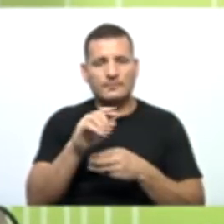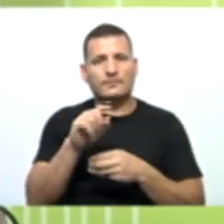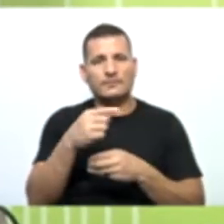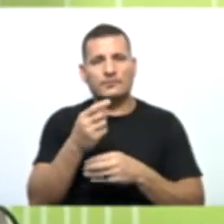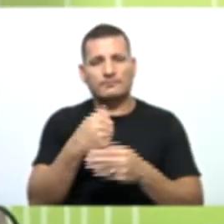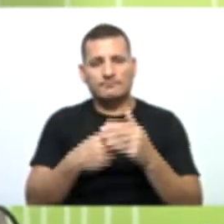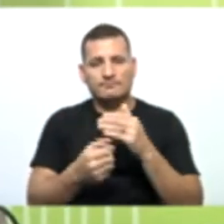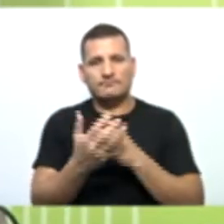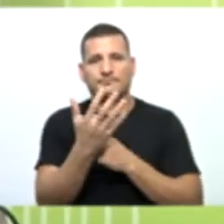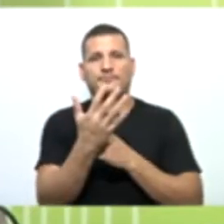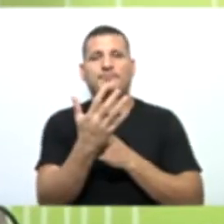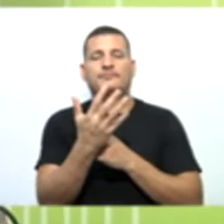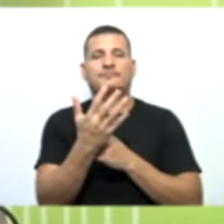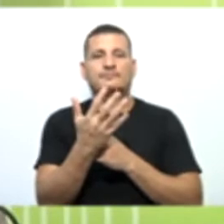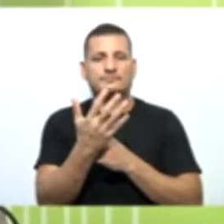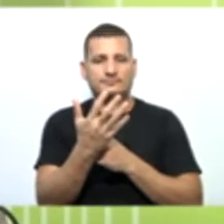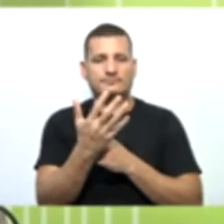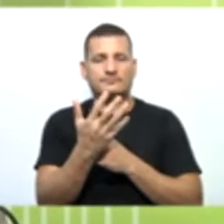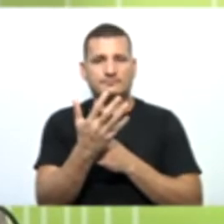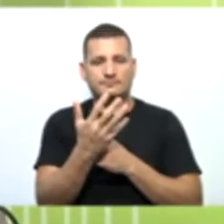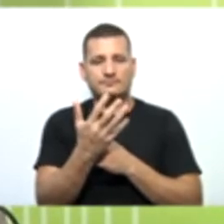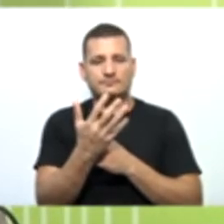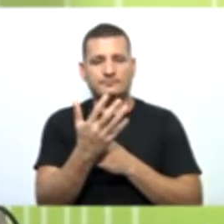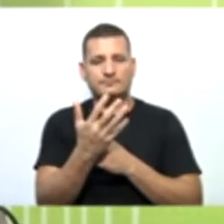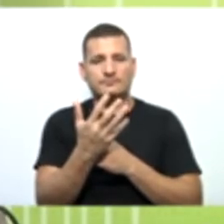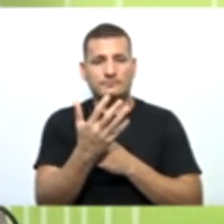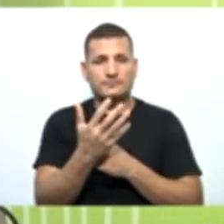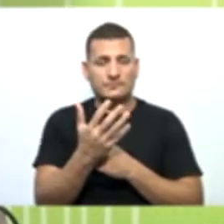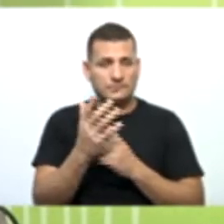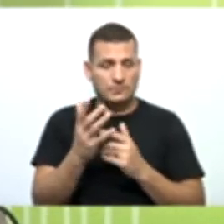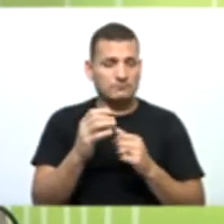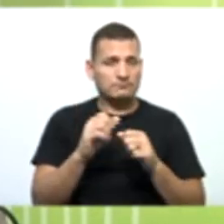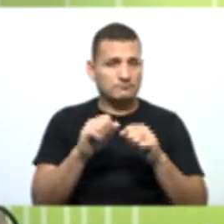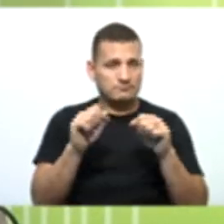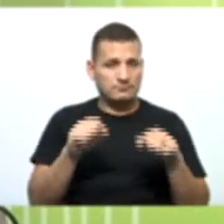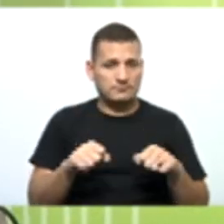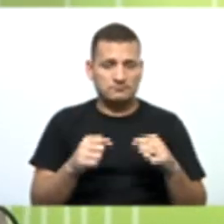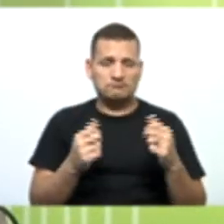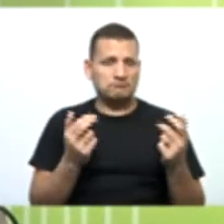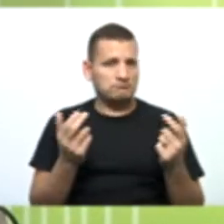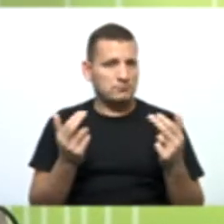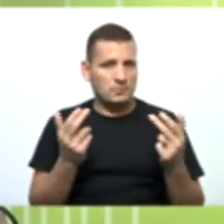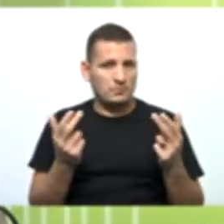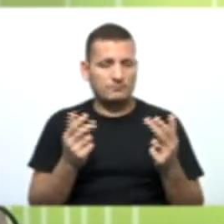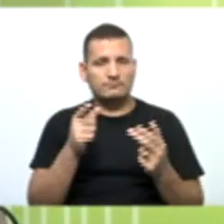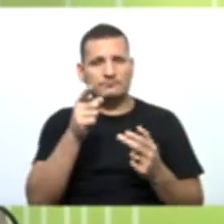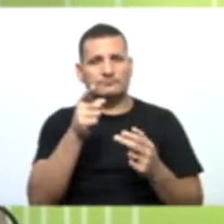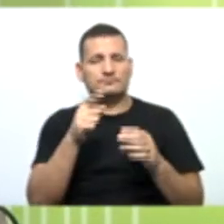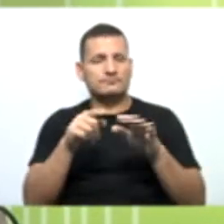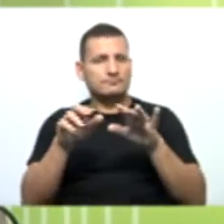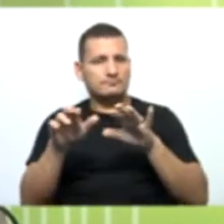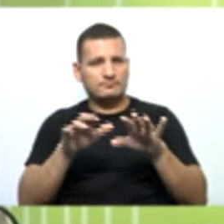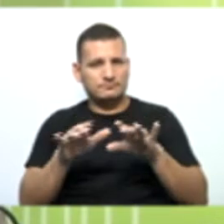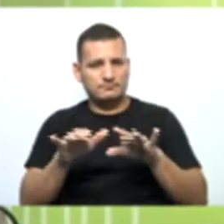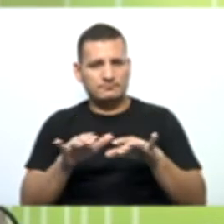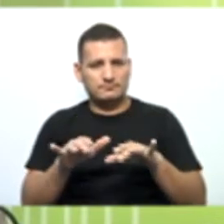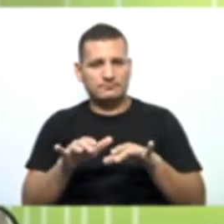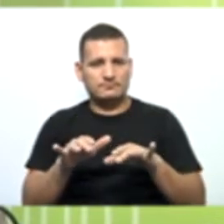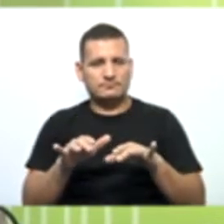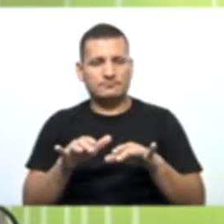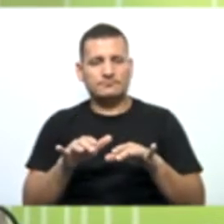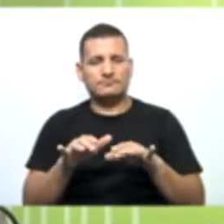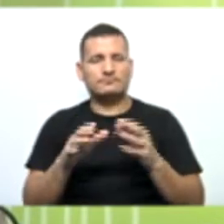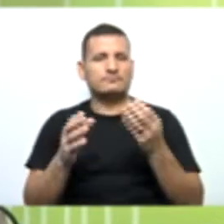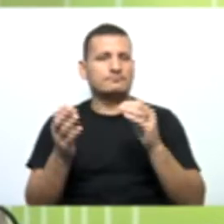gerado uma informação. No nosso sistema é a mesma forma. Quando você programa, né,